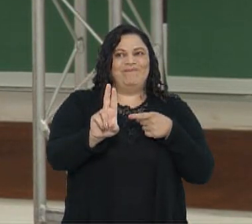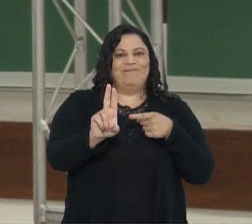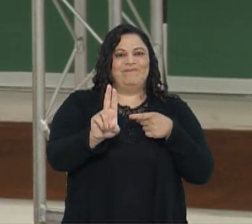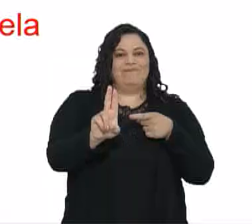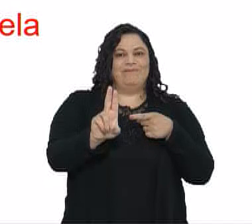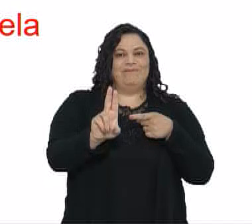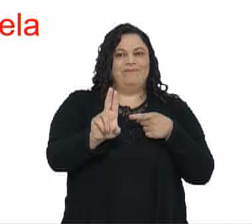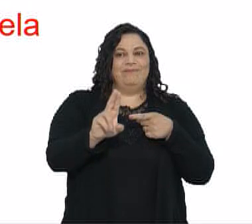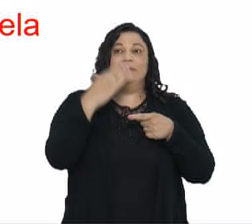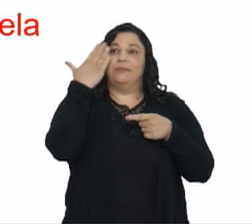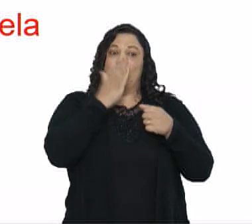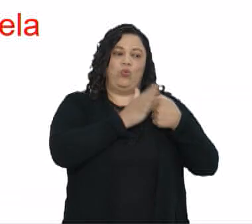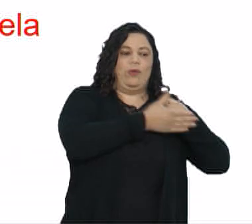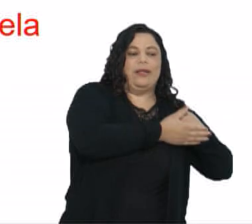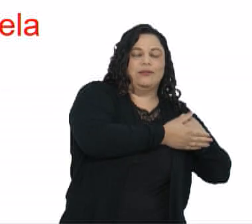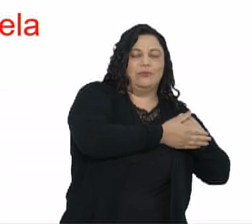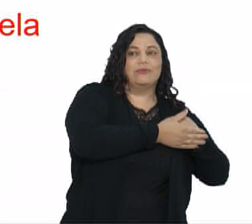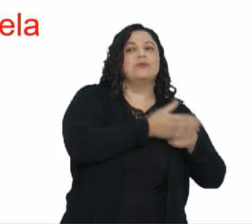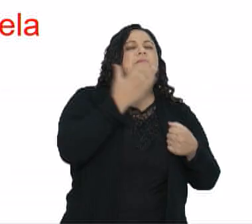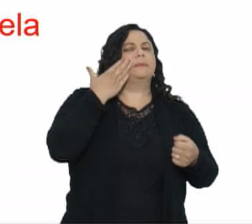oculto.